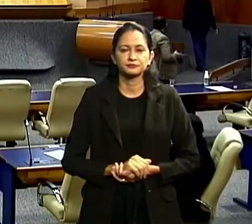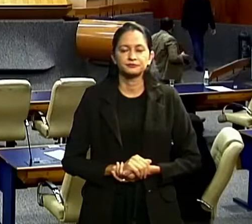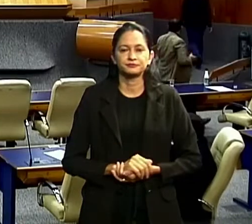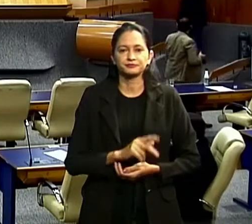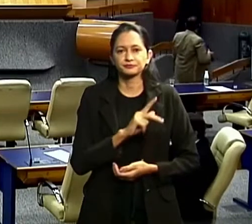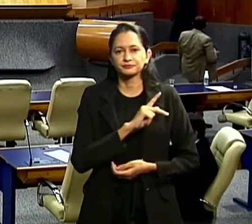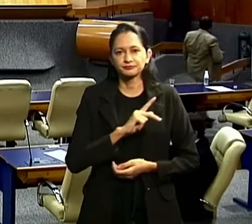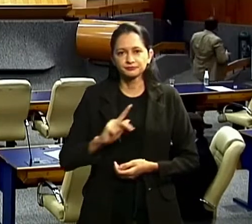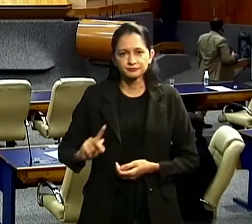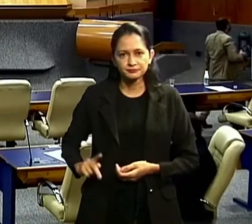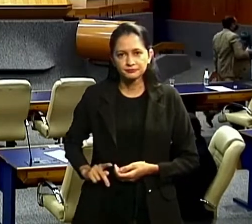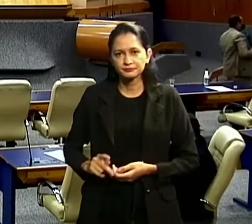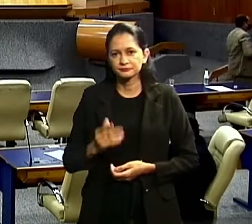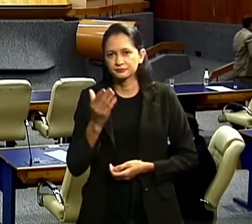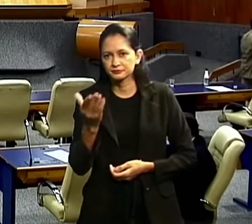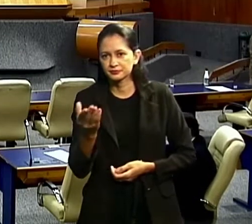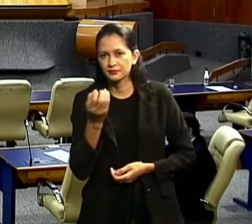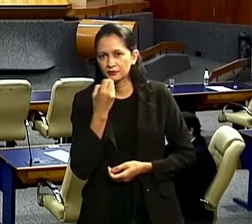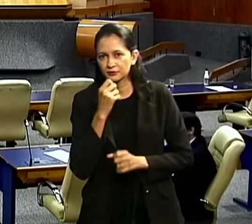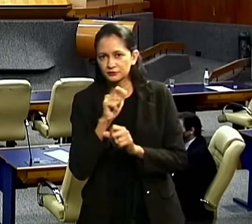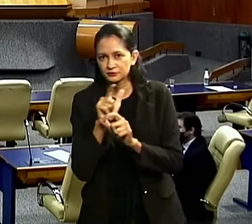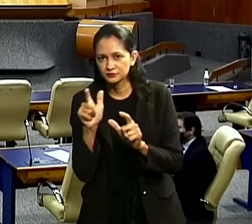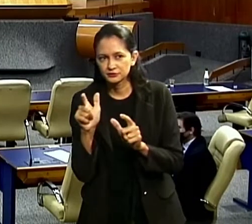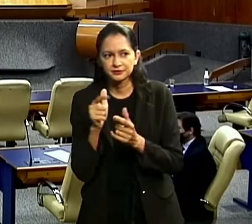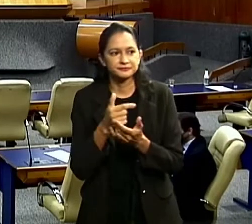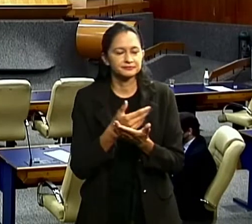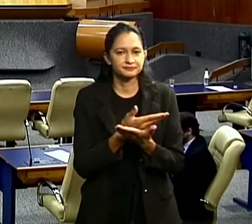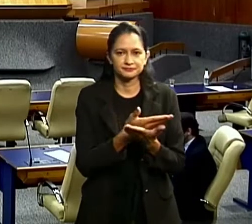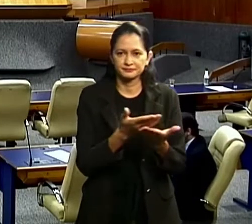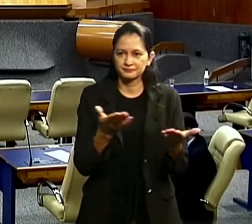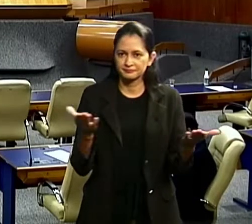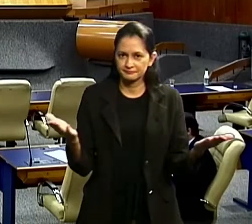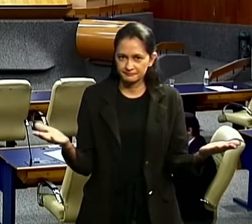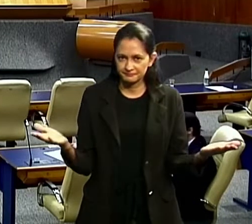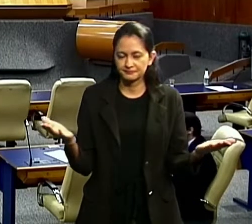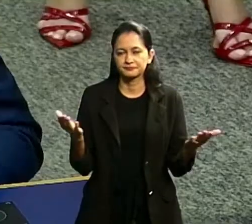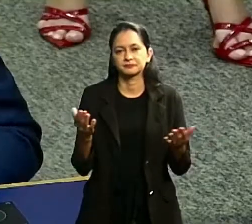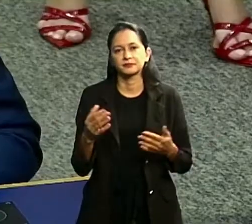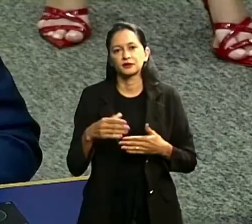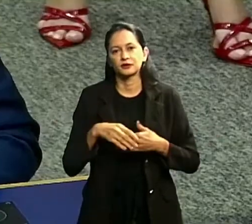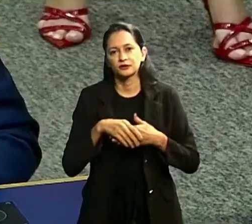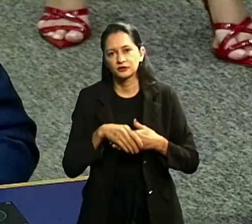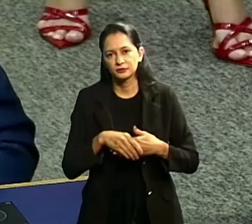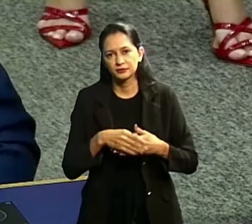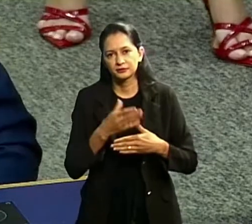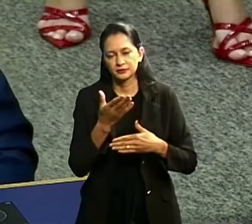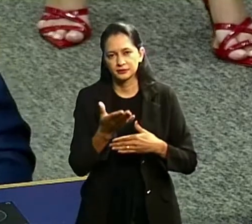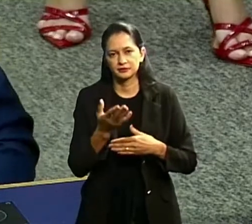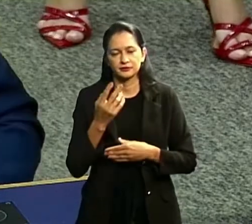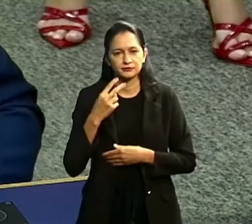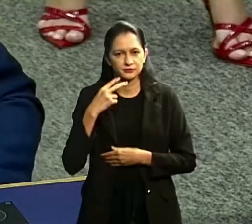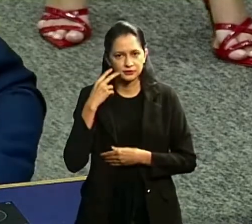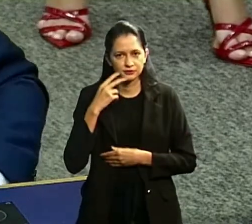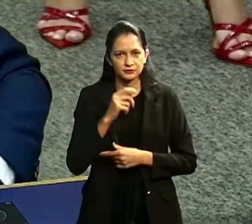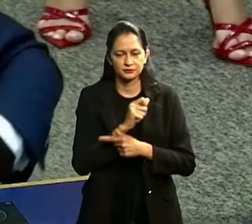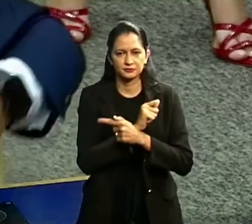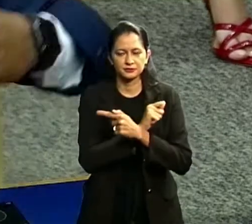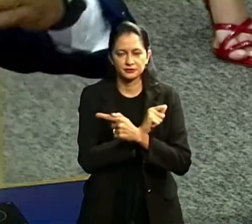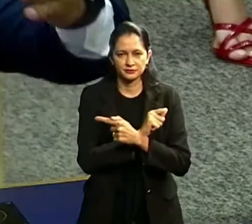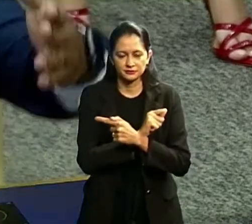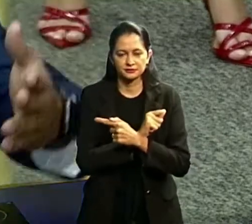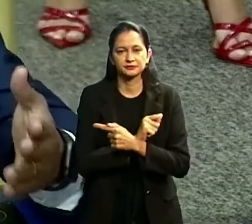presidente, bom dia aos nobres colegas. Quero cumprimentar aqui a nossa vereadora de Aparecida de